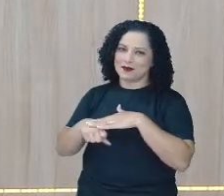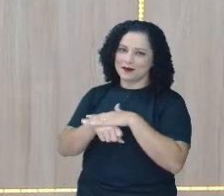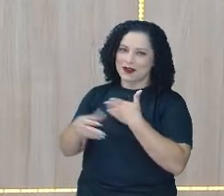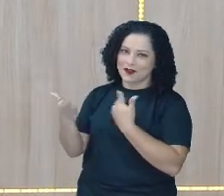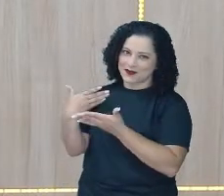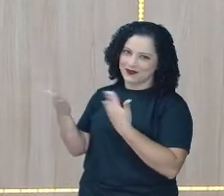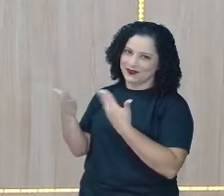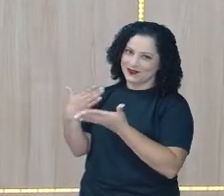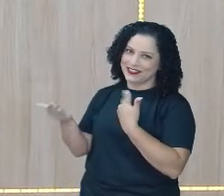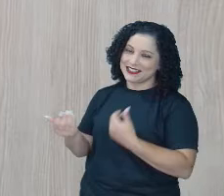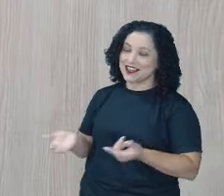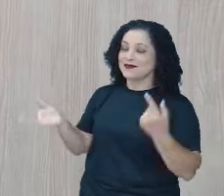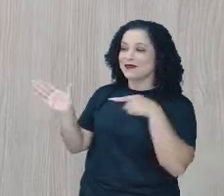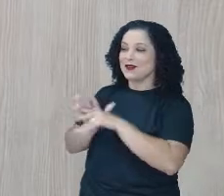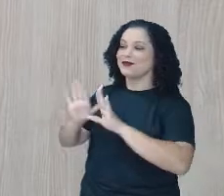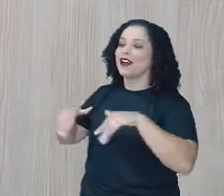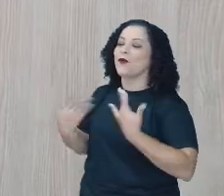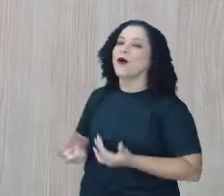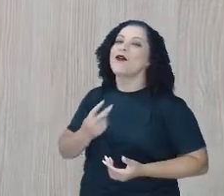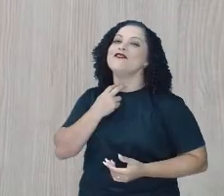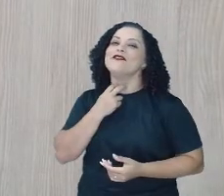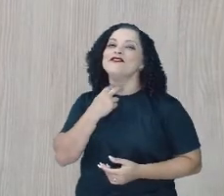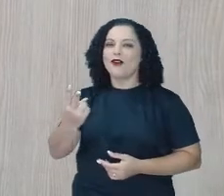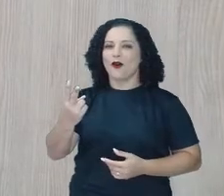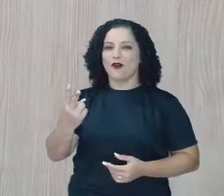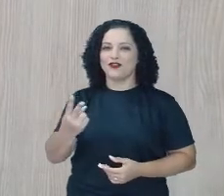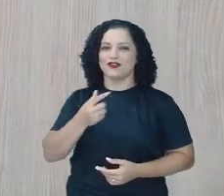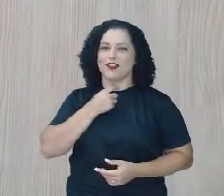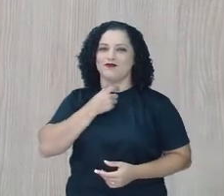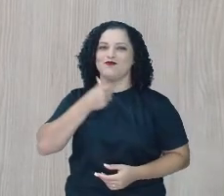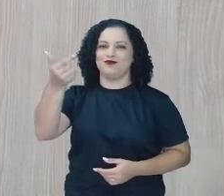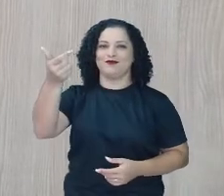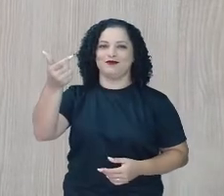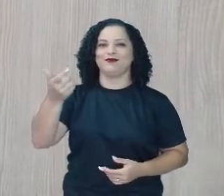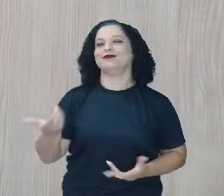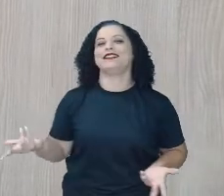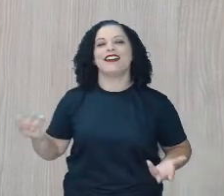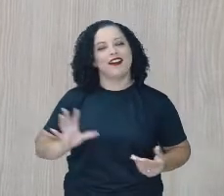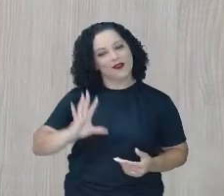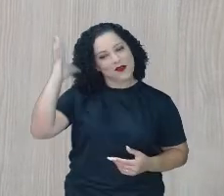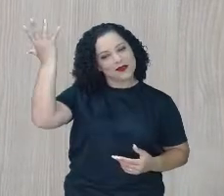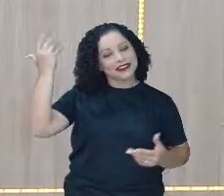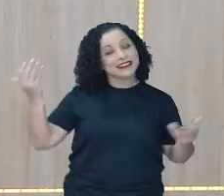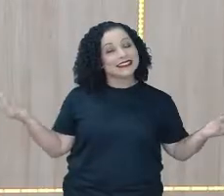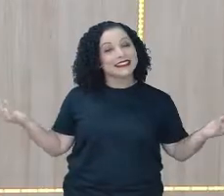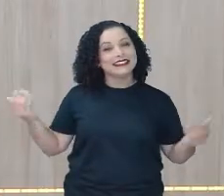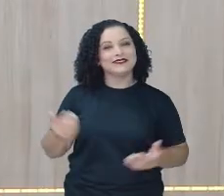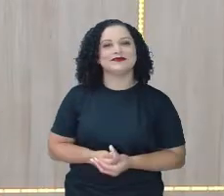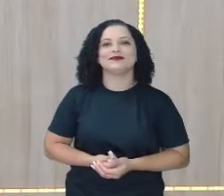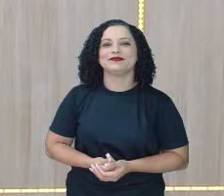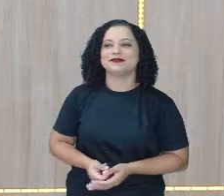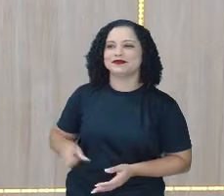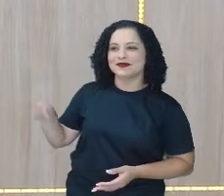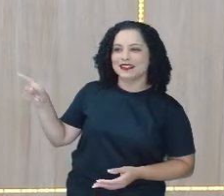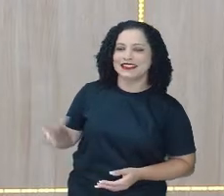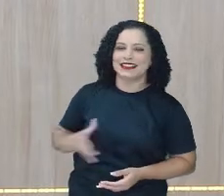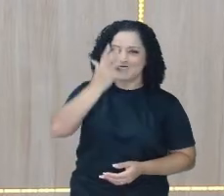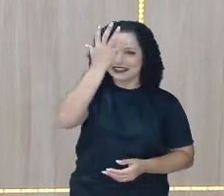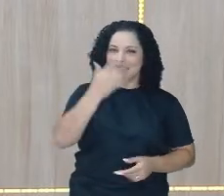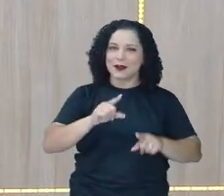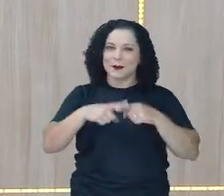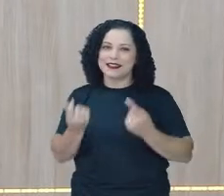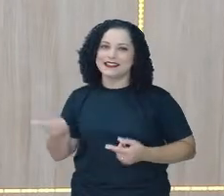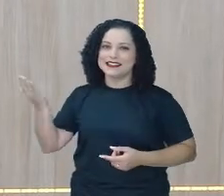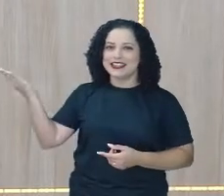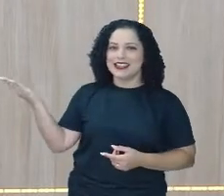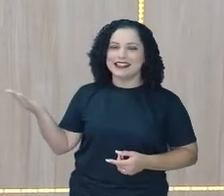voz que o senhor prefere fazer. Tem que fazer acontecer, vamos embora. Ele tá sério, gente, mas como ele começa a fazer a vozinha da